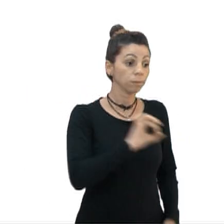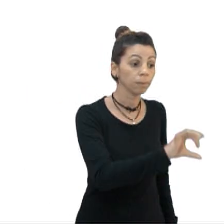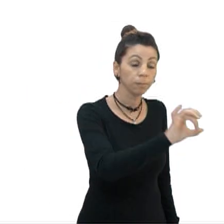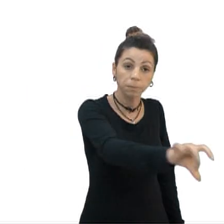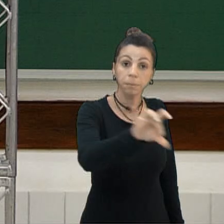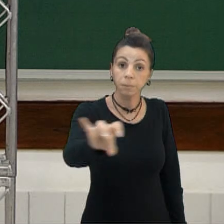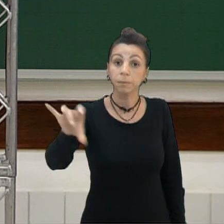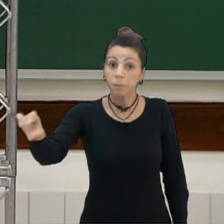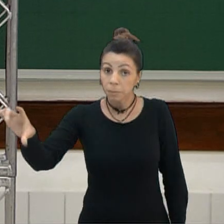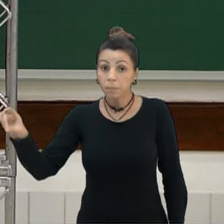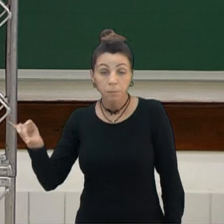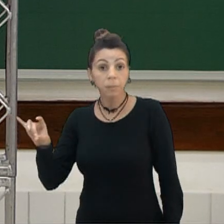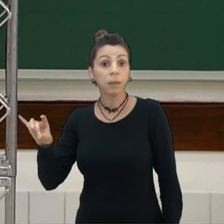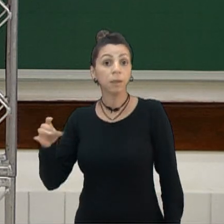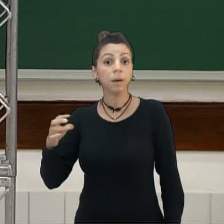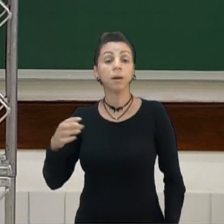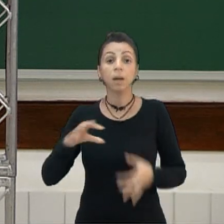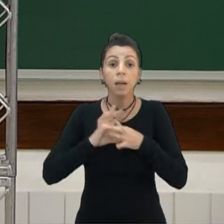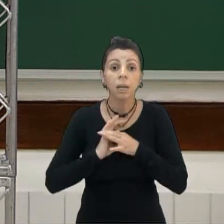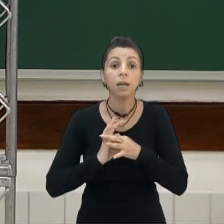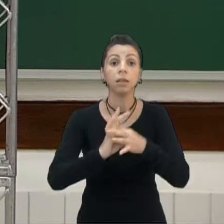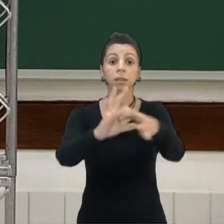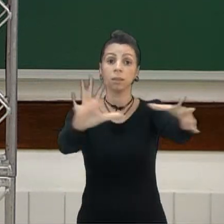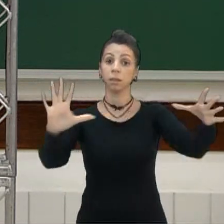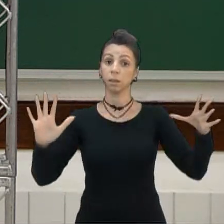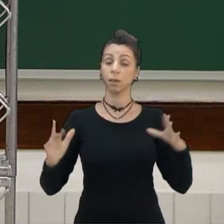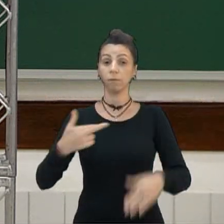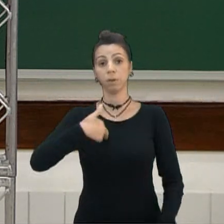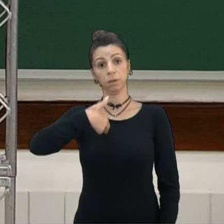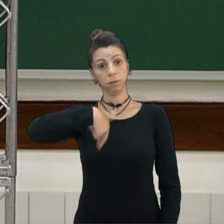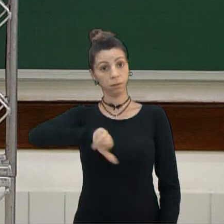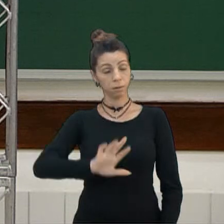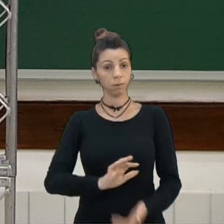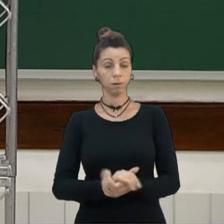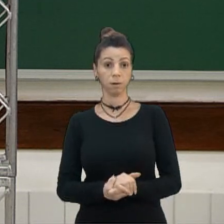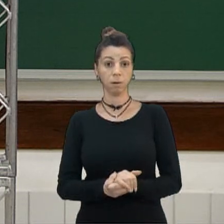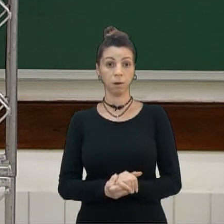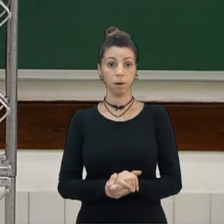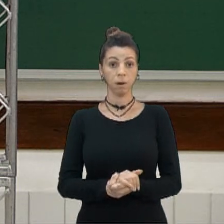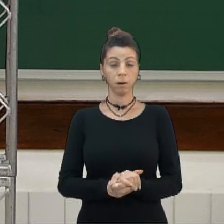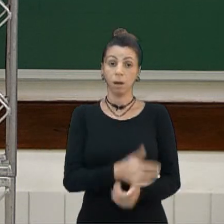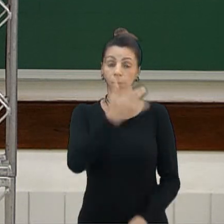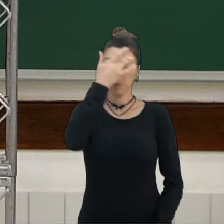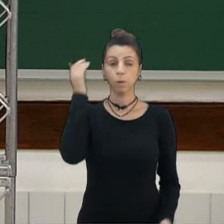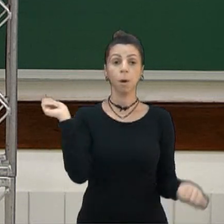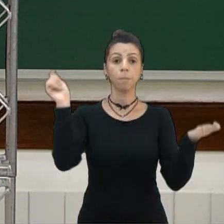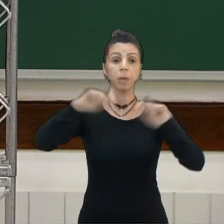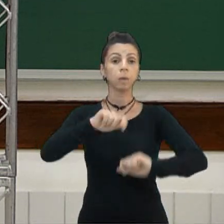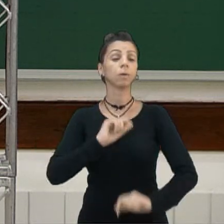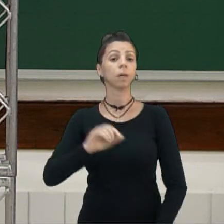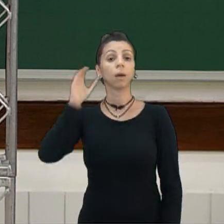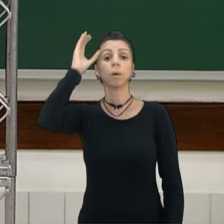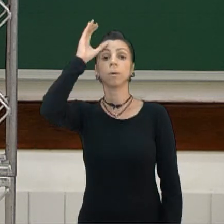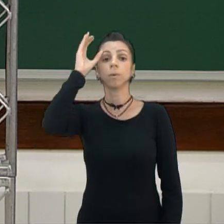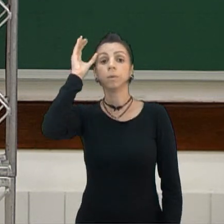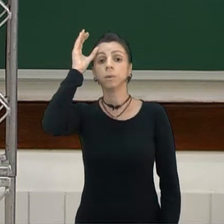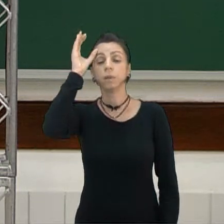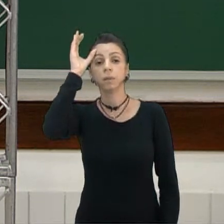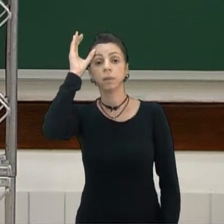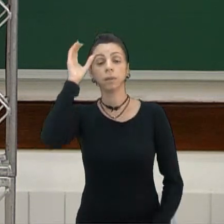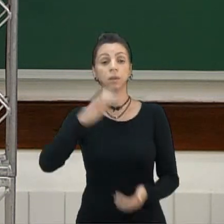para seguir a religião que realmente lhe cabe, né? A pessoa tem que ter consciência daquilo que ela vai,